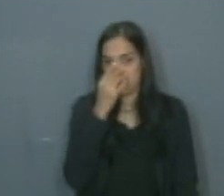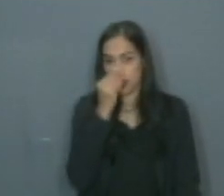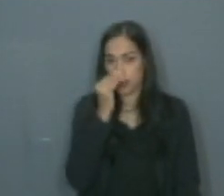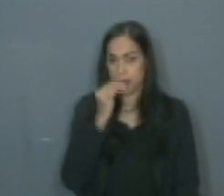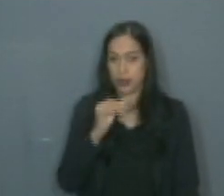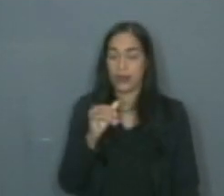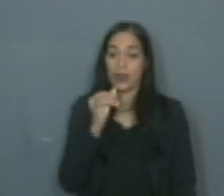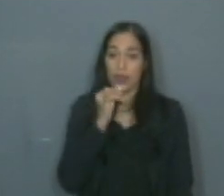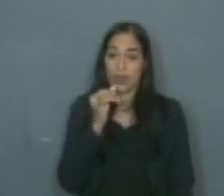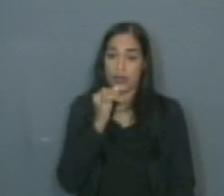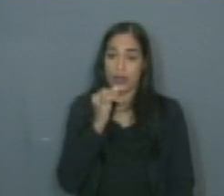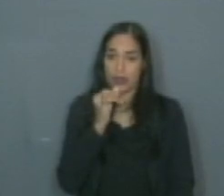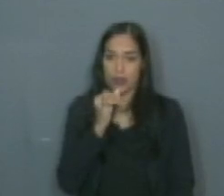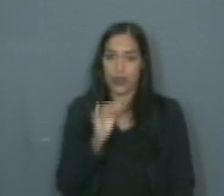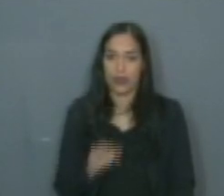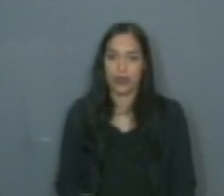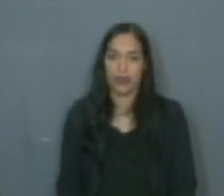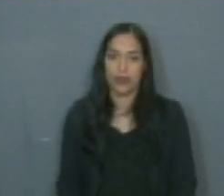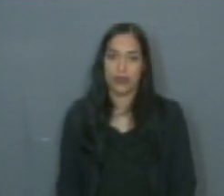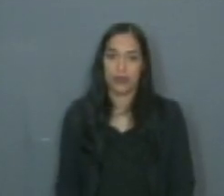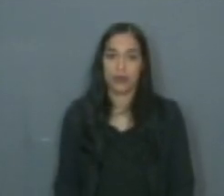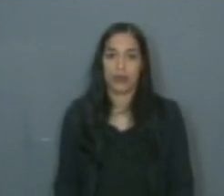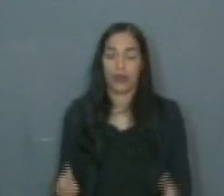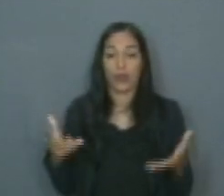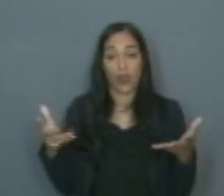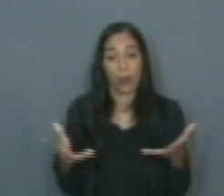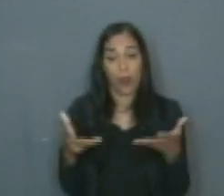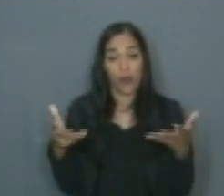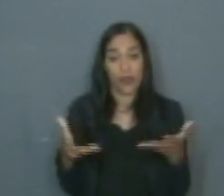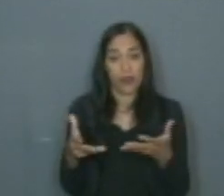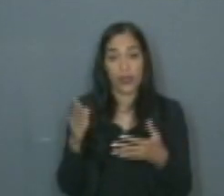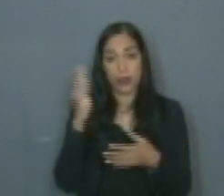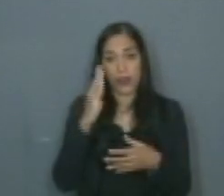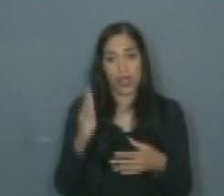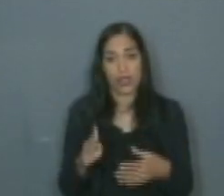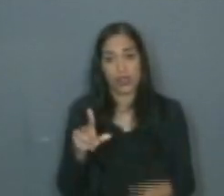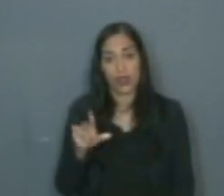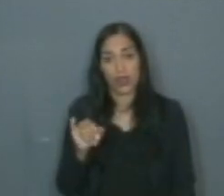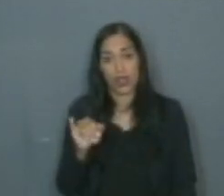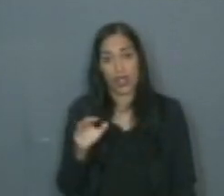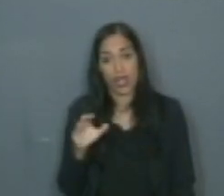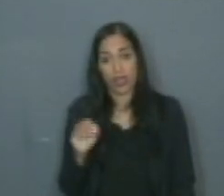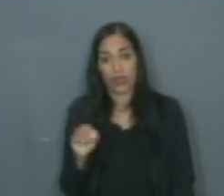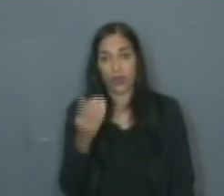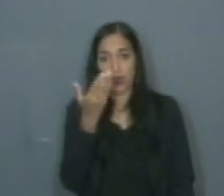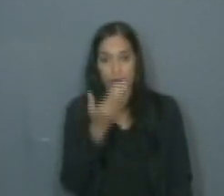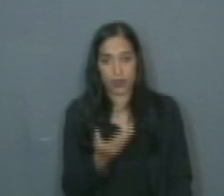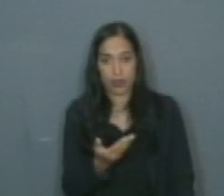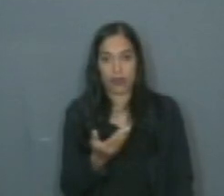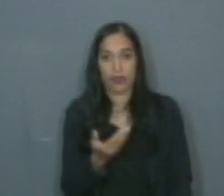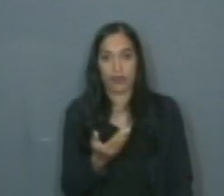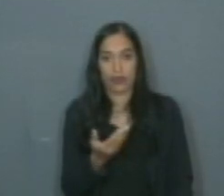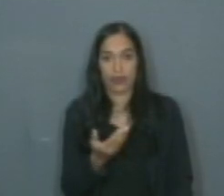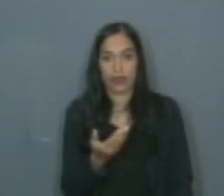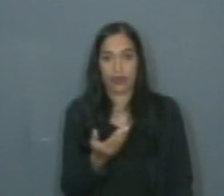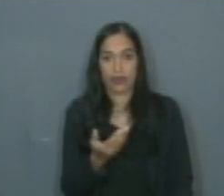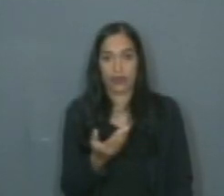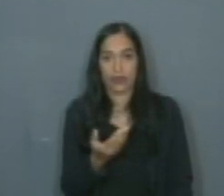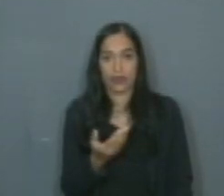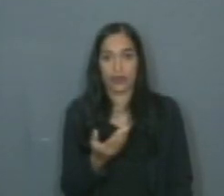dar alguns exemplos aqui, tá? O Movimento Brasil Laico falou Felipe Alecrim que